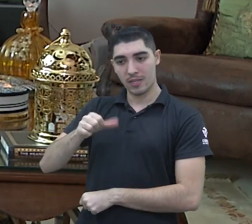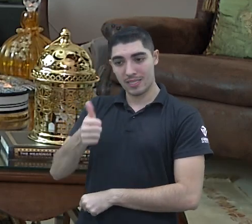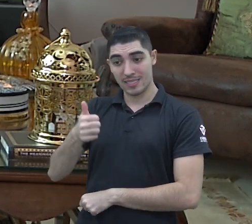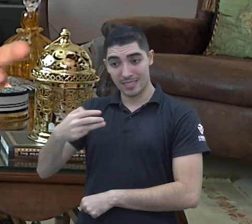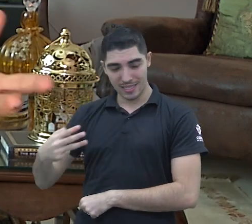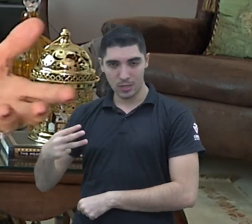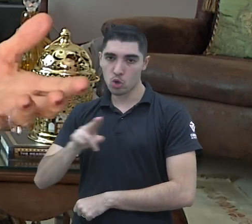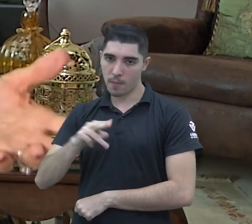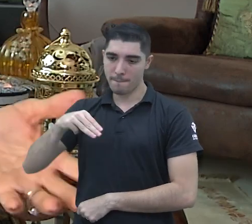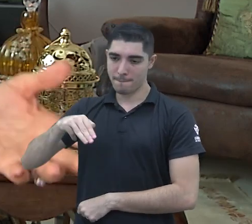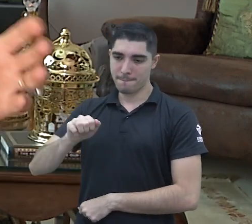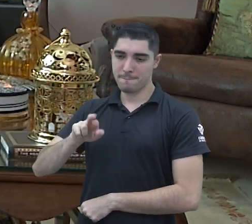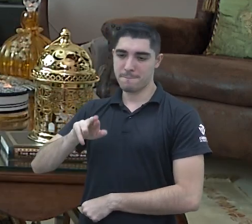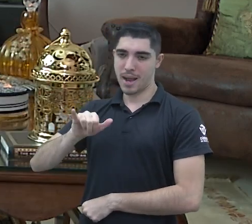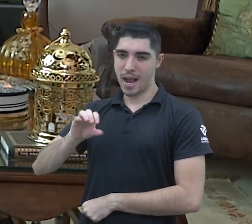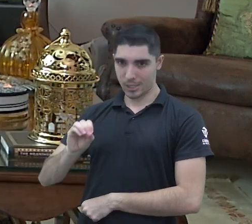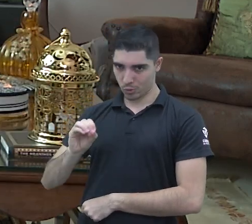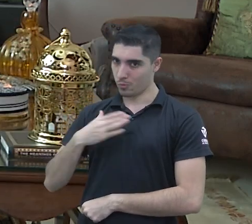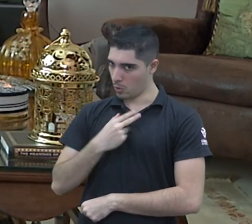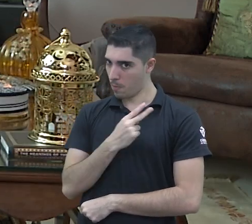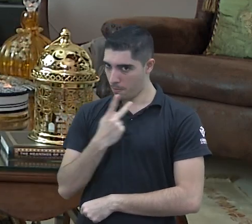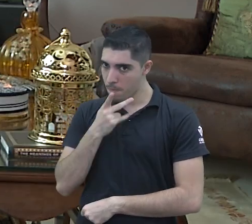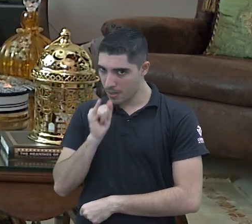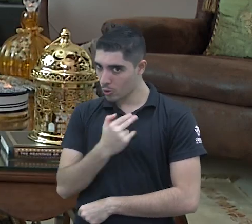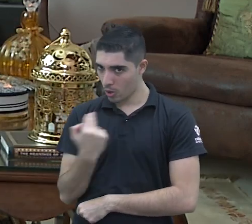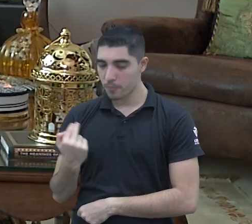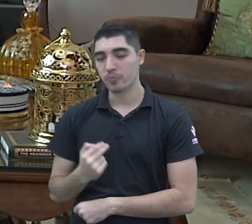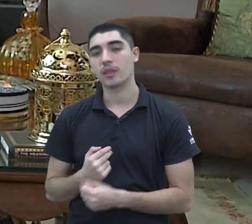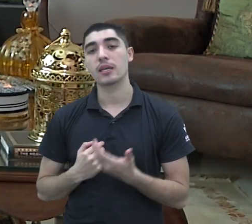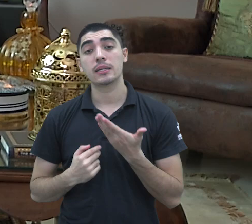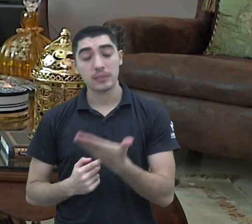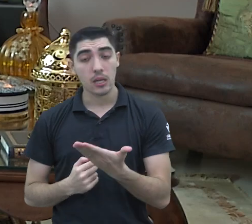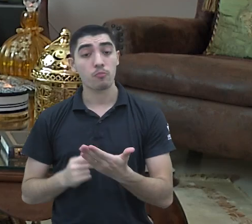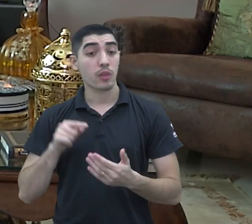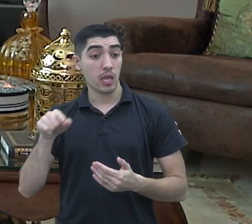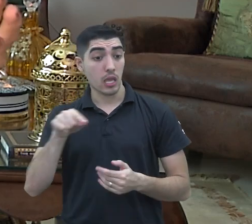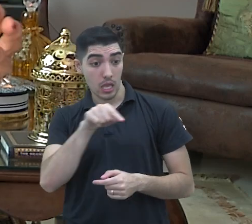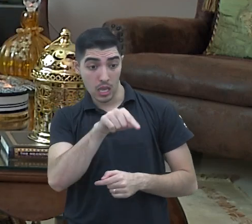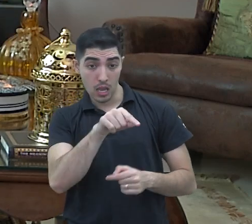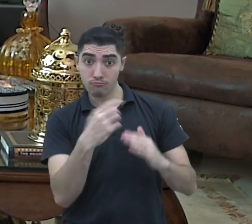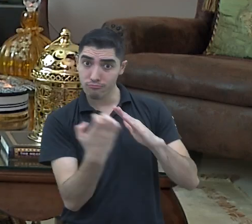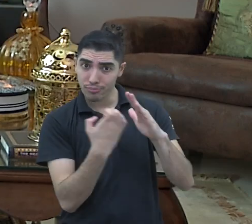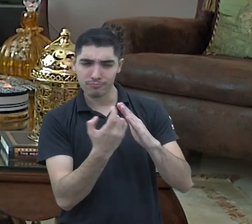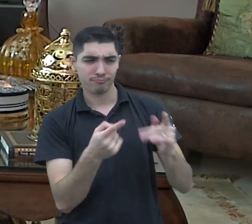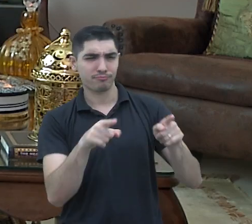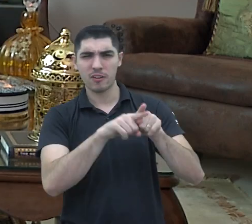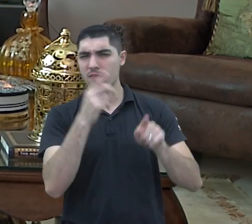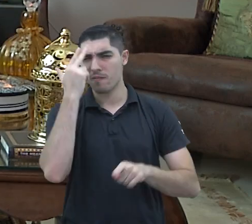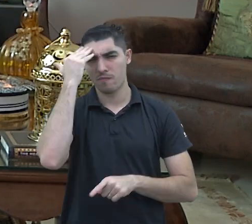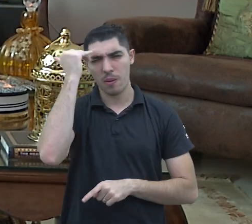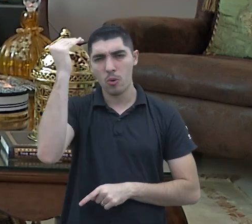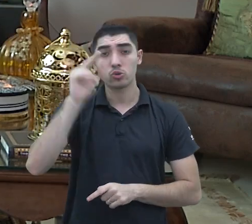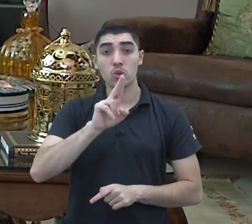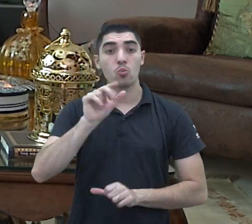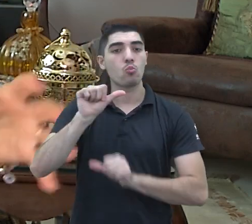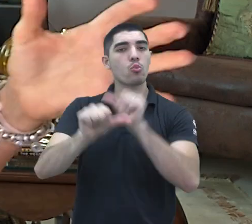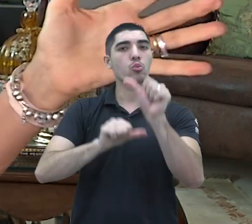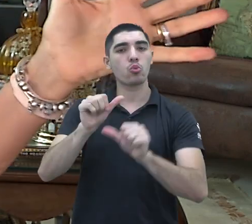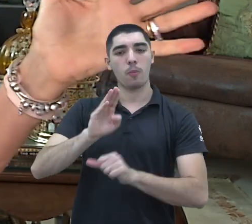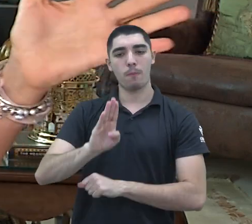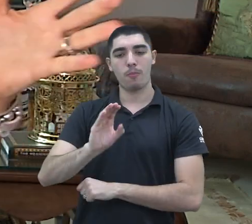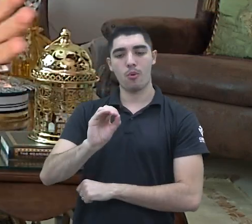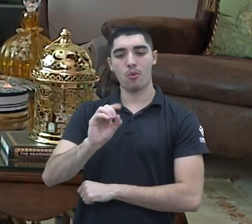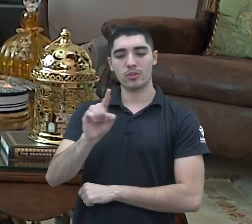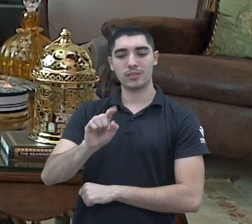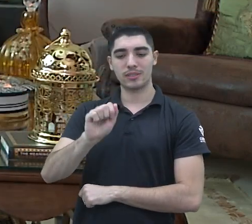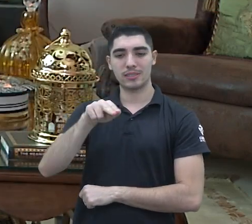de 13, que é o Mário Bonaccio. Essa fábrica que ele foi sócio virou a famosa porcelana Pozzani. E na